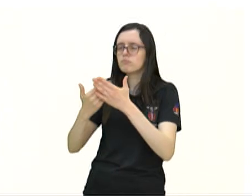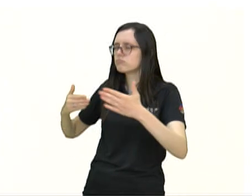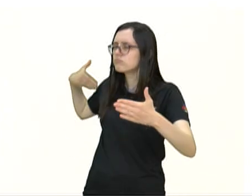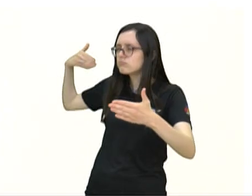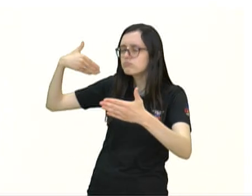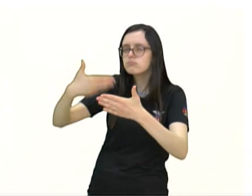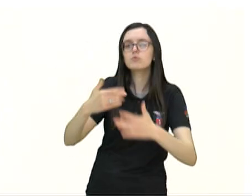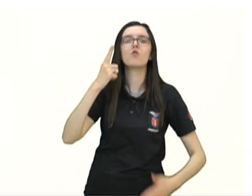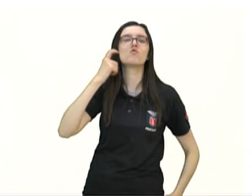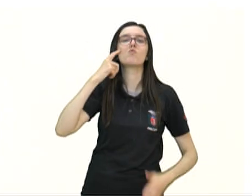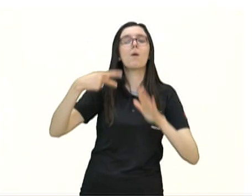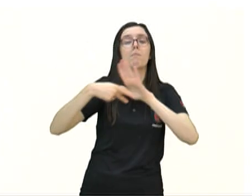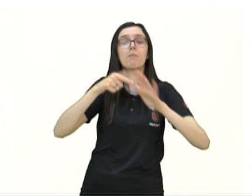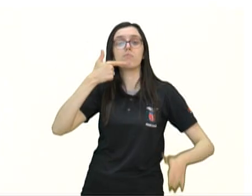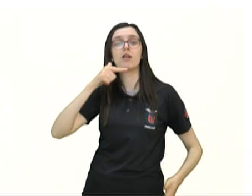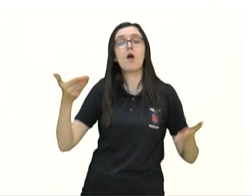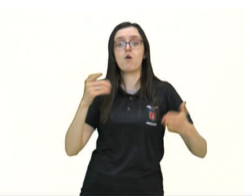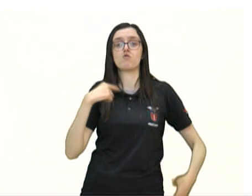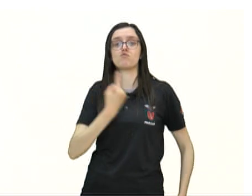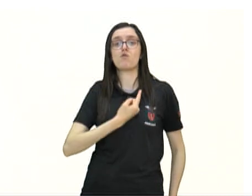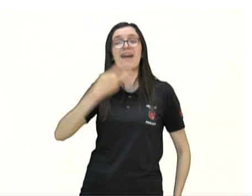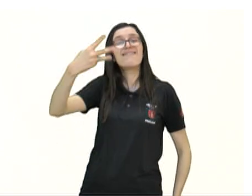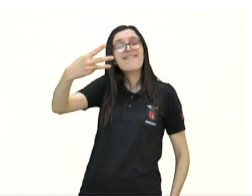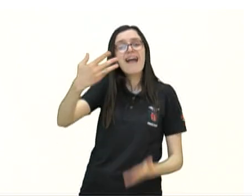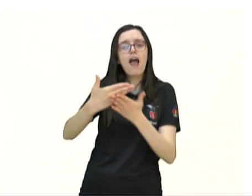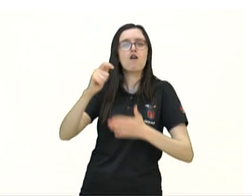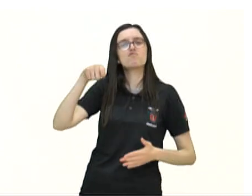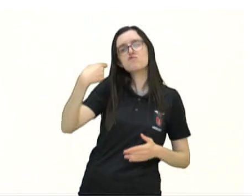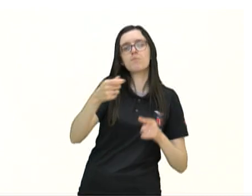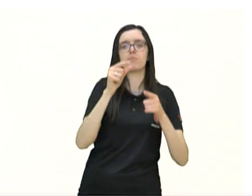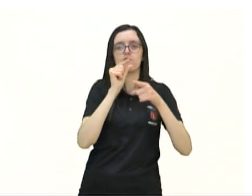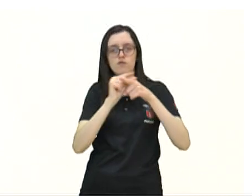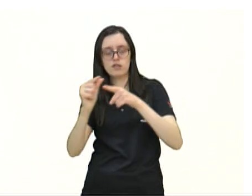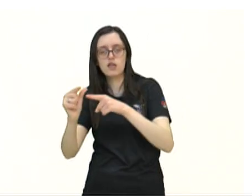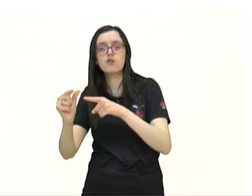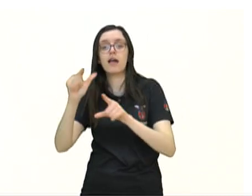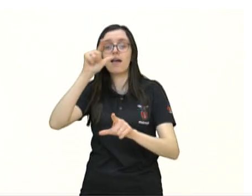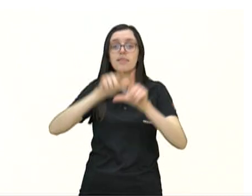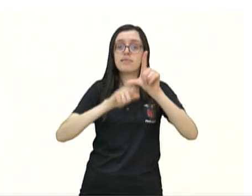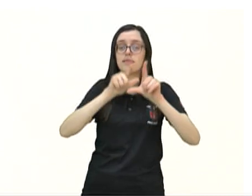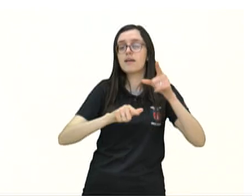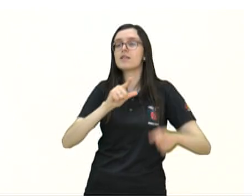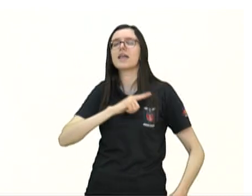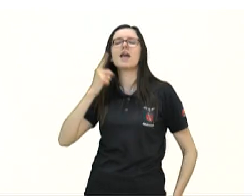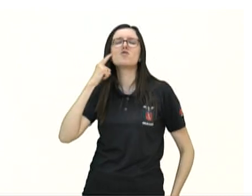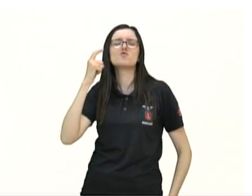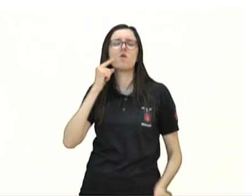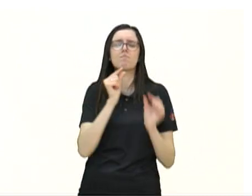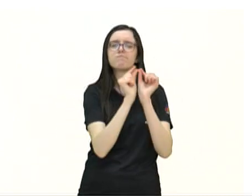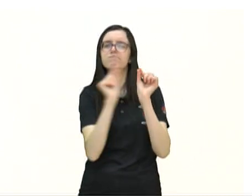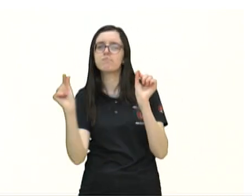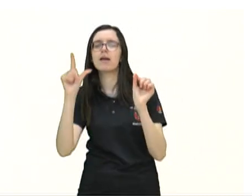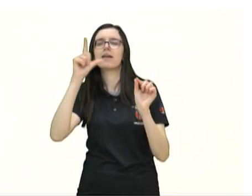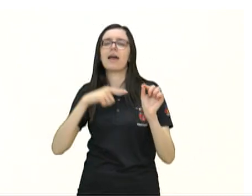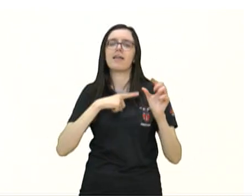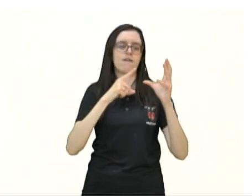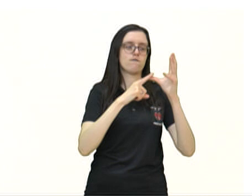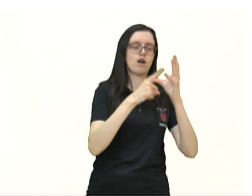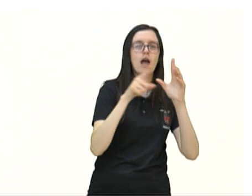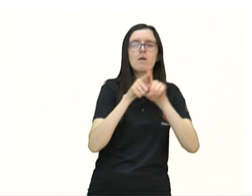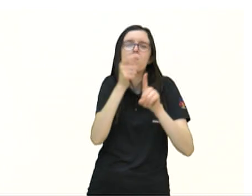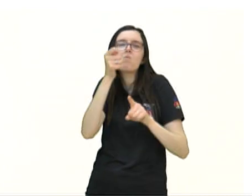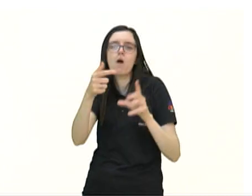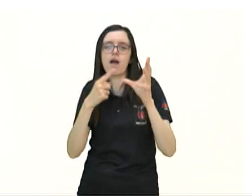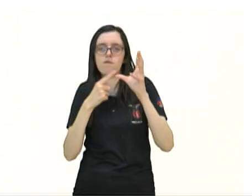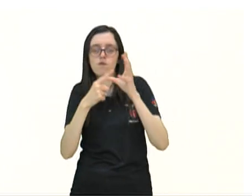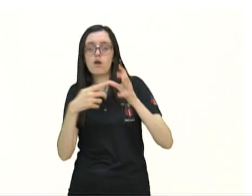sons da língua, nós estamos hoje na 3ª aula sobre fonética. As letras possuem sons mínimos, vogal, semivogal.